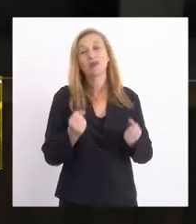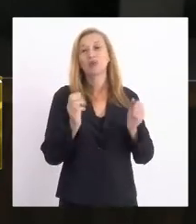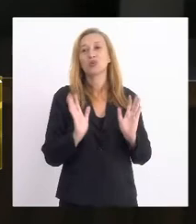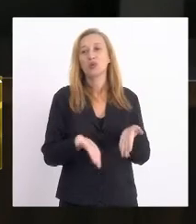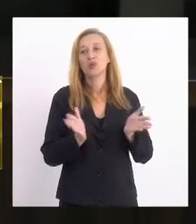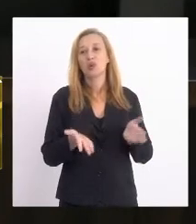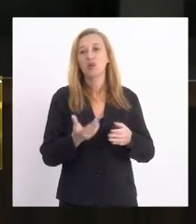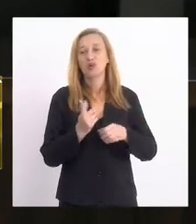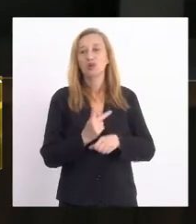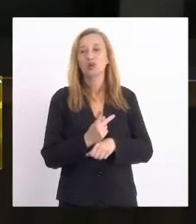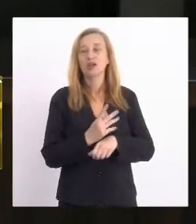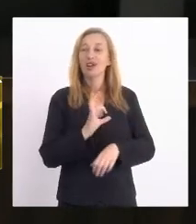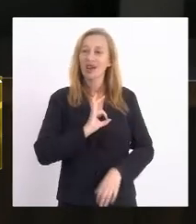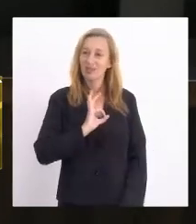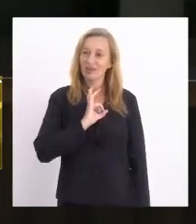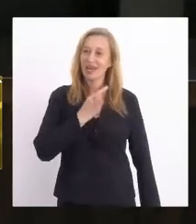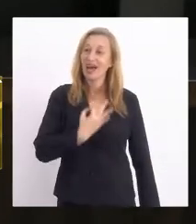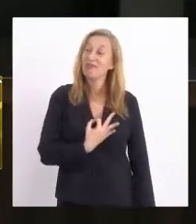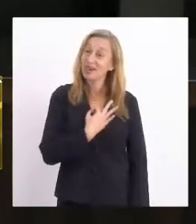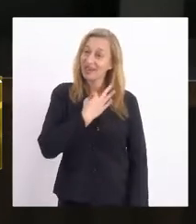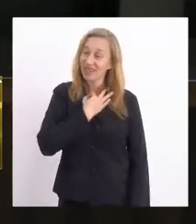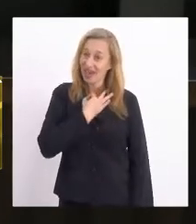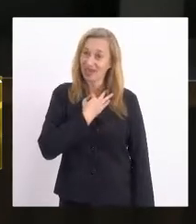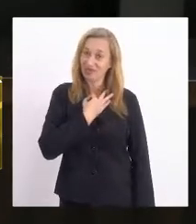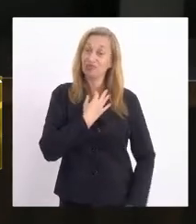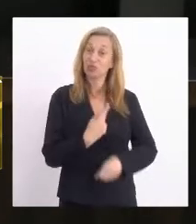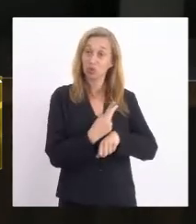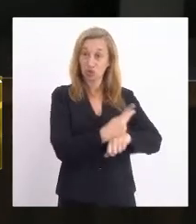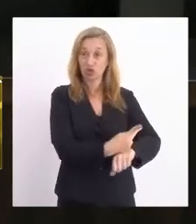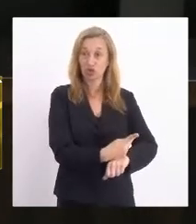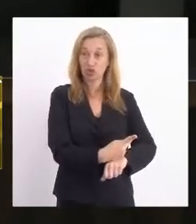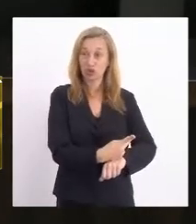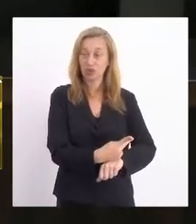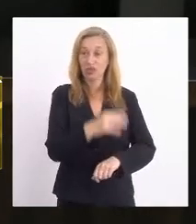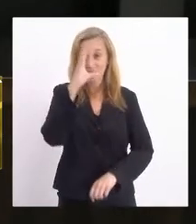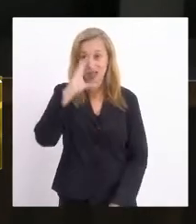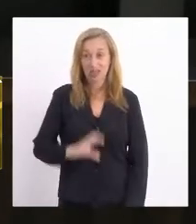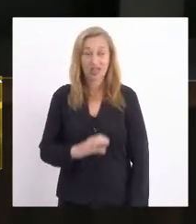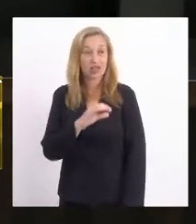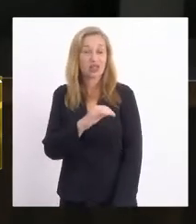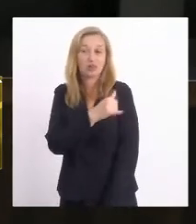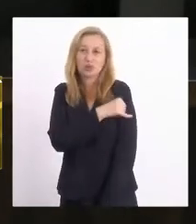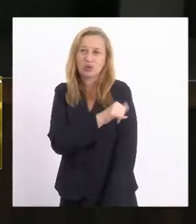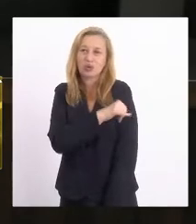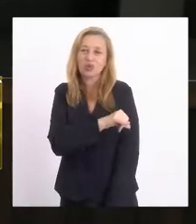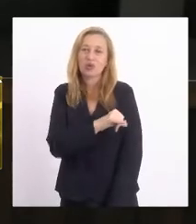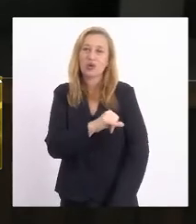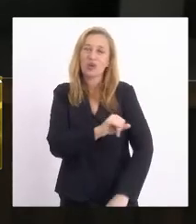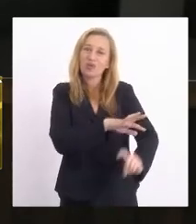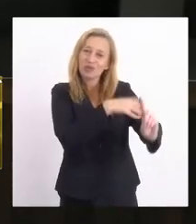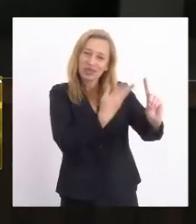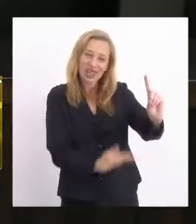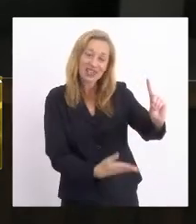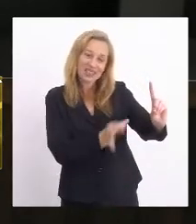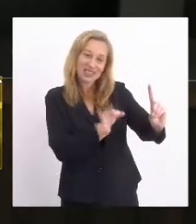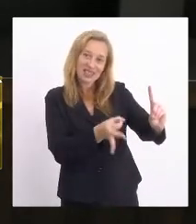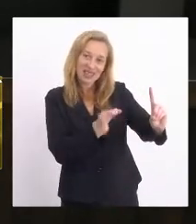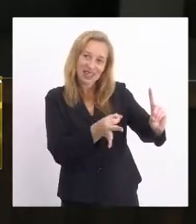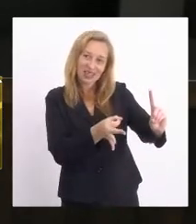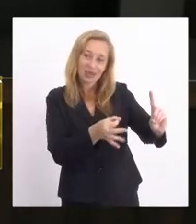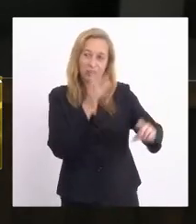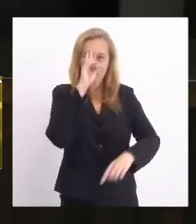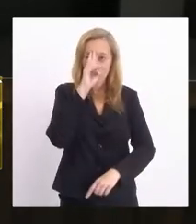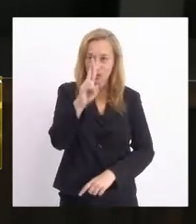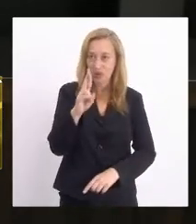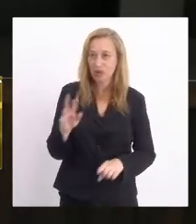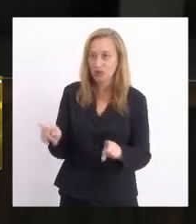também a medalha e o cidadão e o título cidadão carioca é uma homenagem Justa e merecida tanto ao